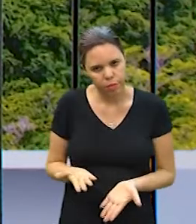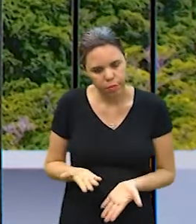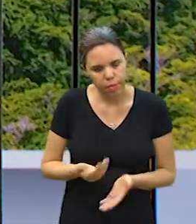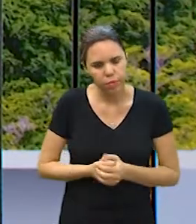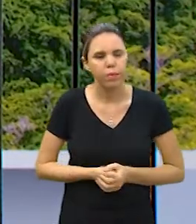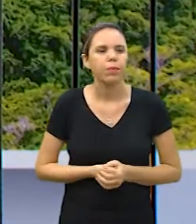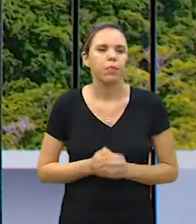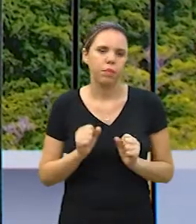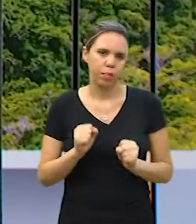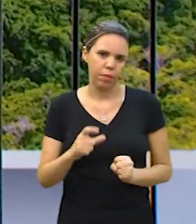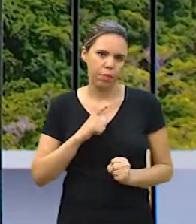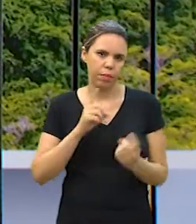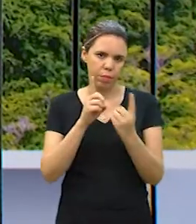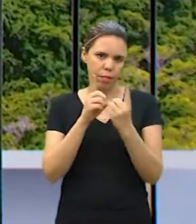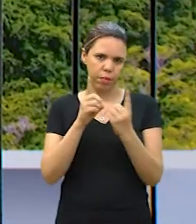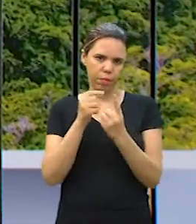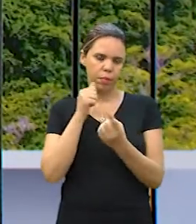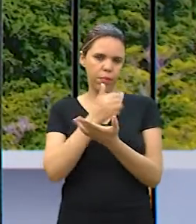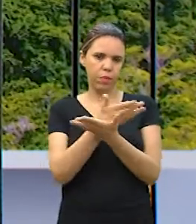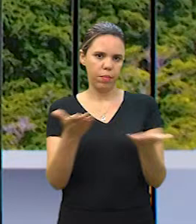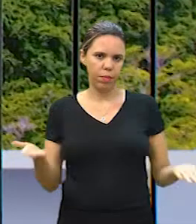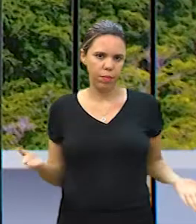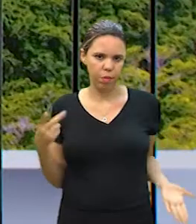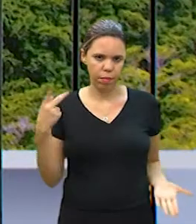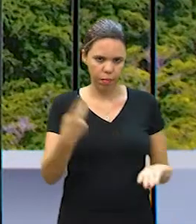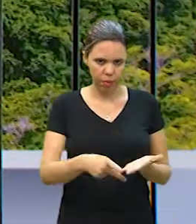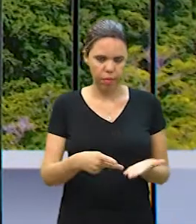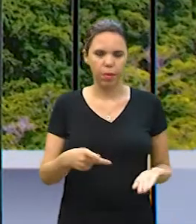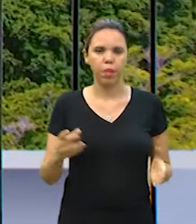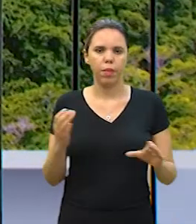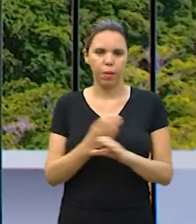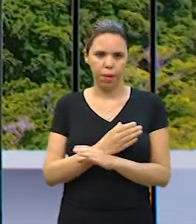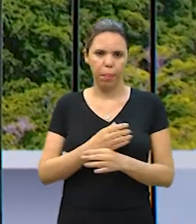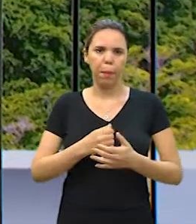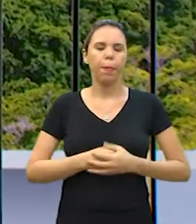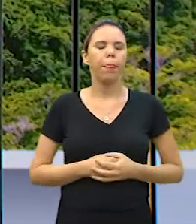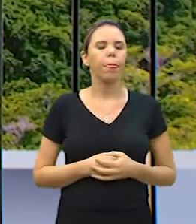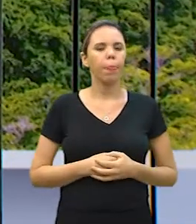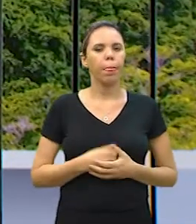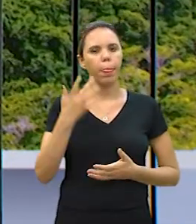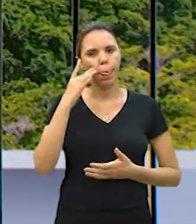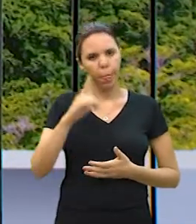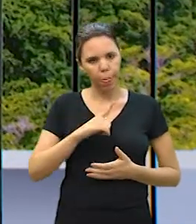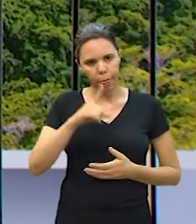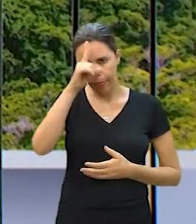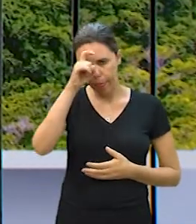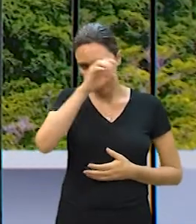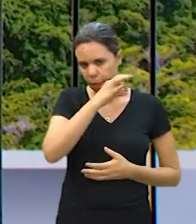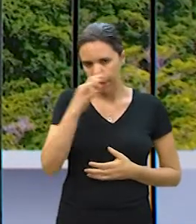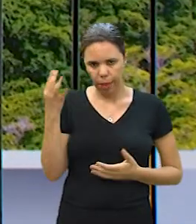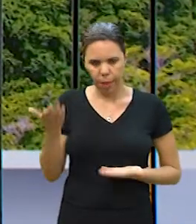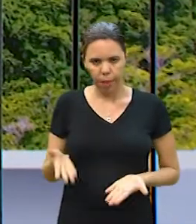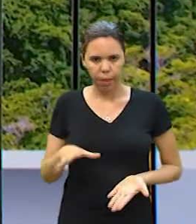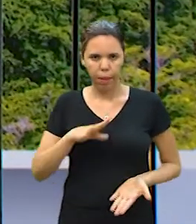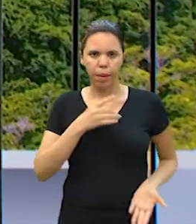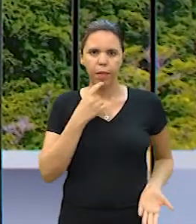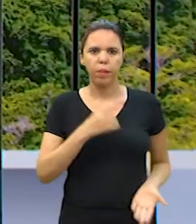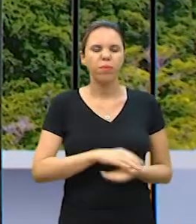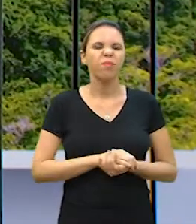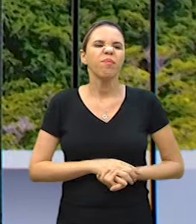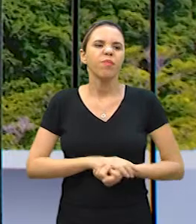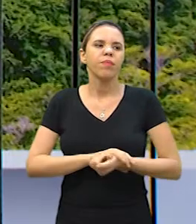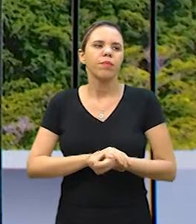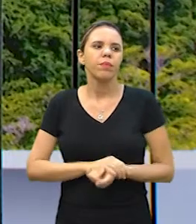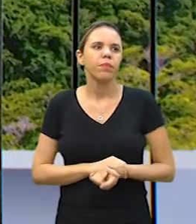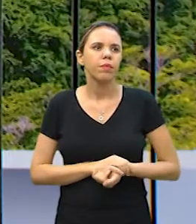mulher, né, que possa ter um atendimento da mulher na sua integralidade. Acho que nós temos hospitais muito bons na cidade de